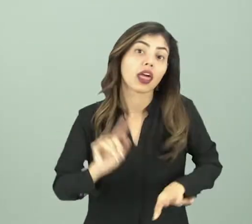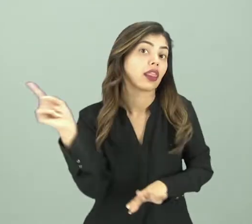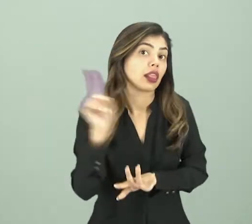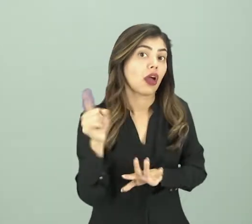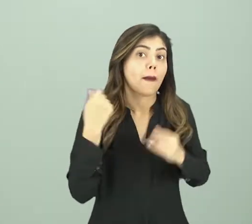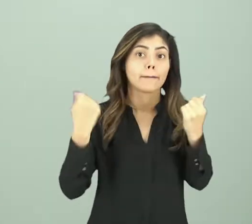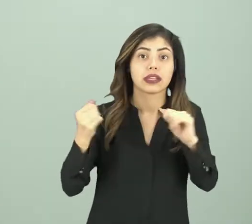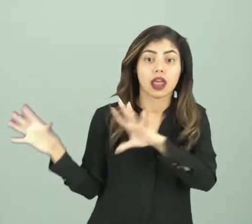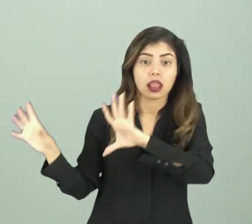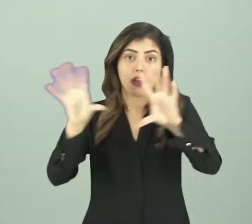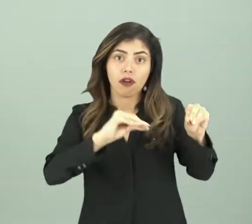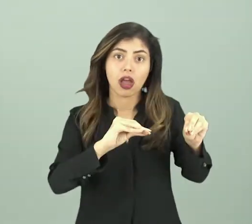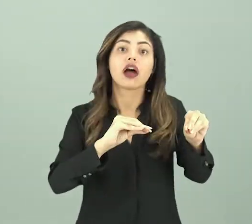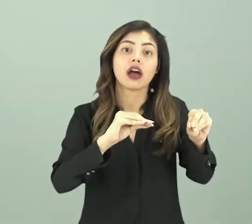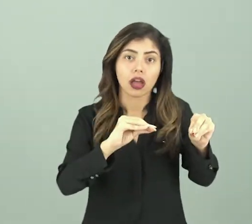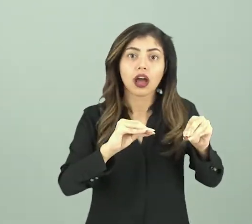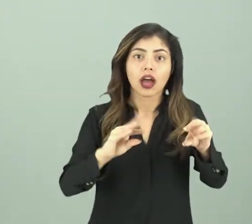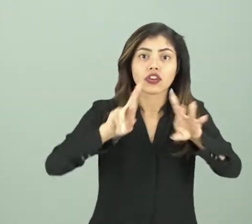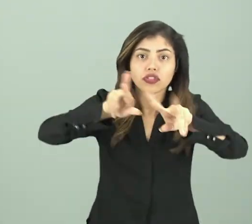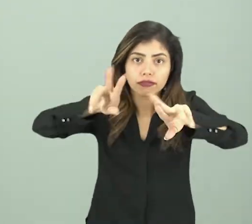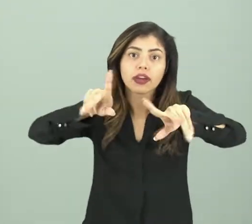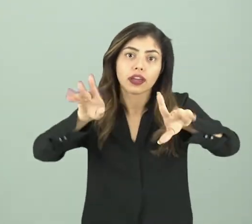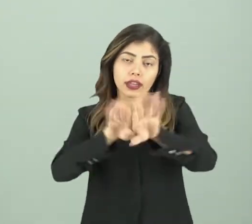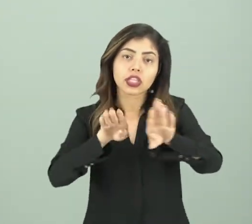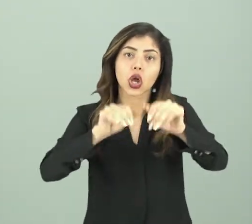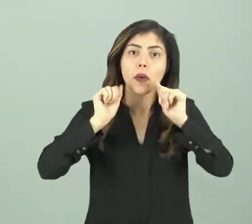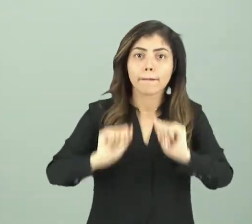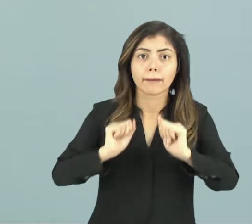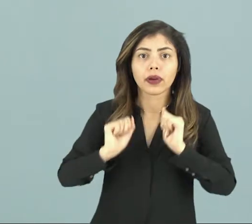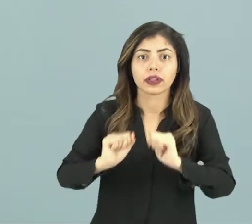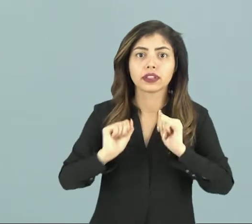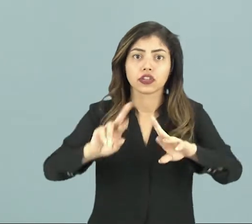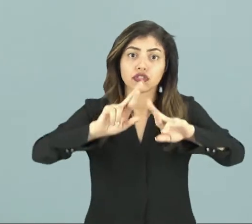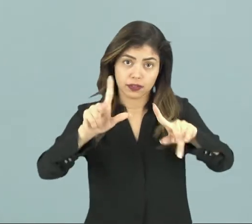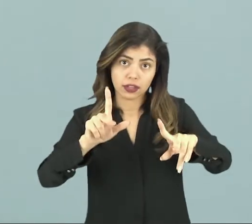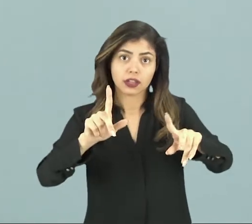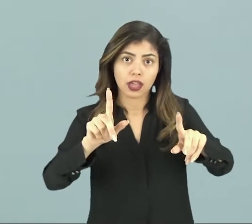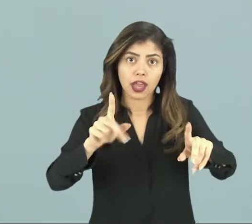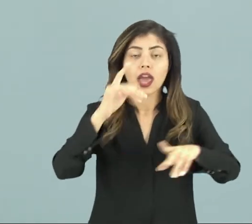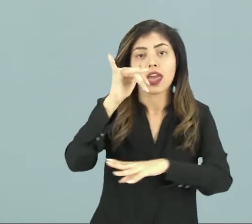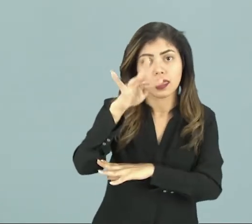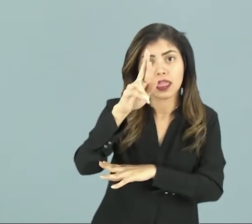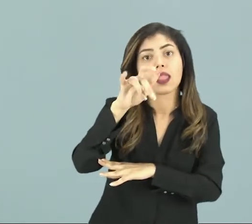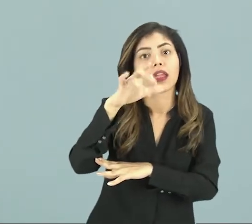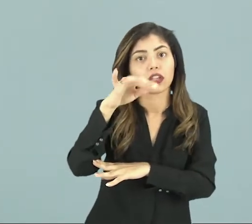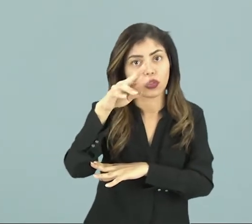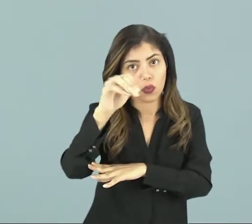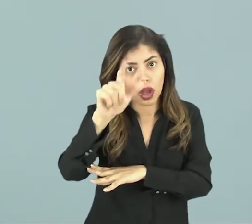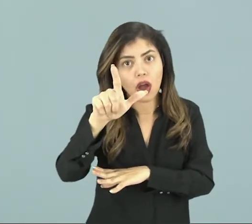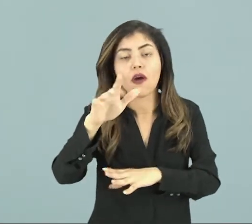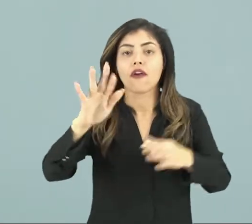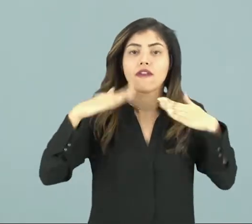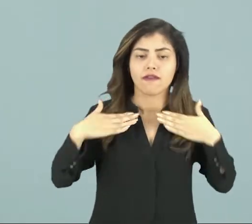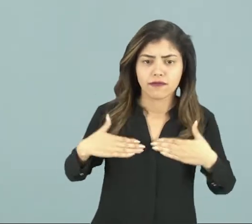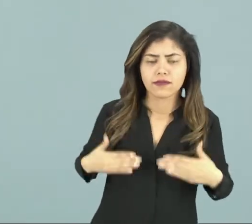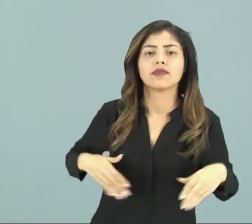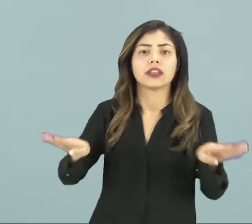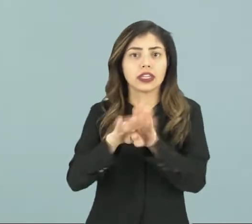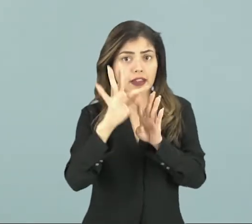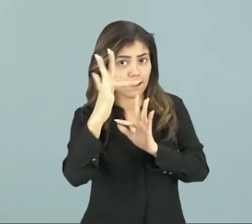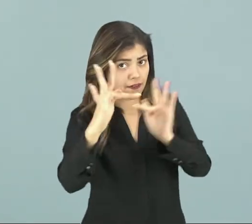gente precisa levar em consideração as diferenças que elas podem ser diferenças intelectuais, diferenças